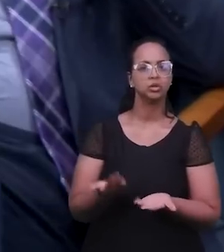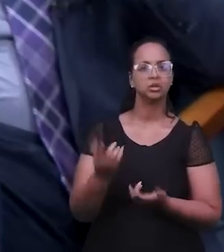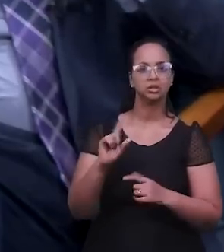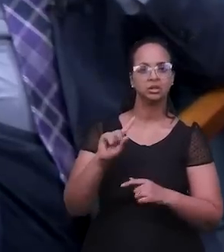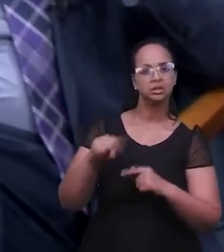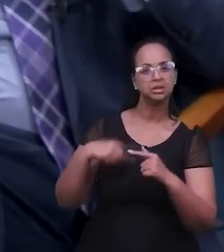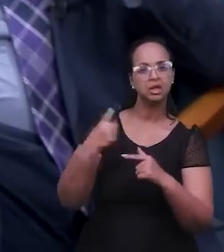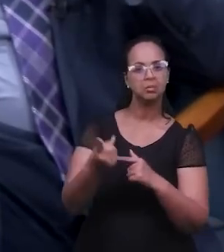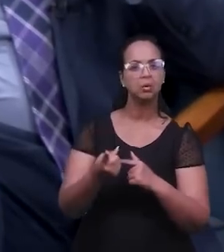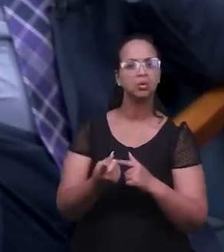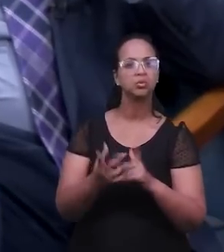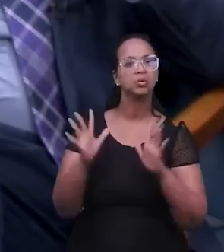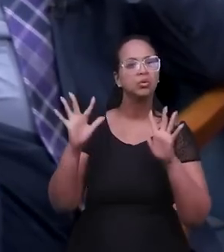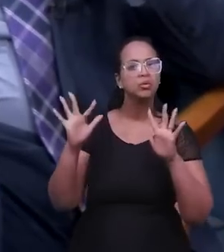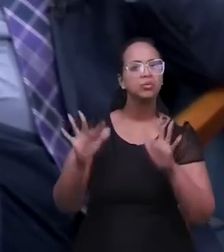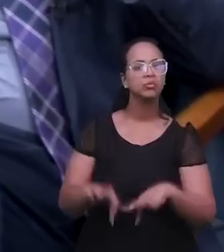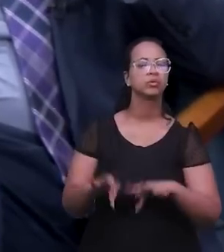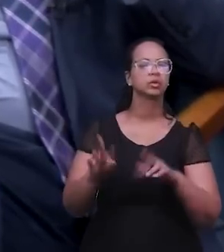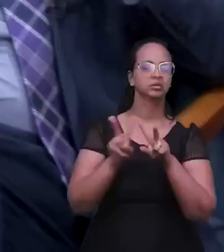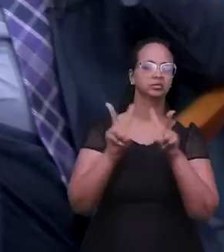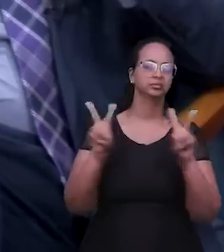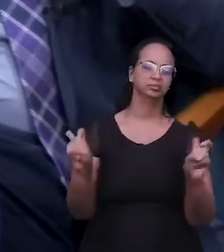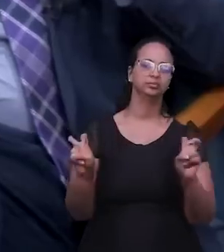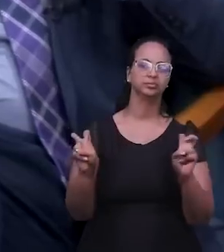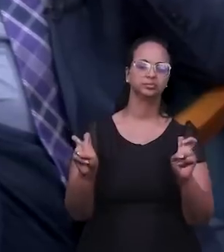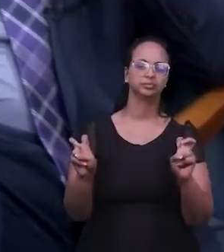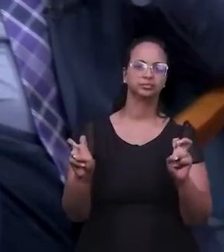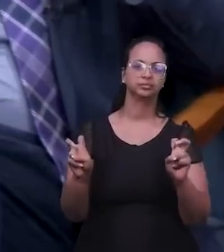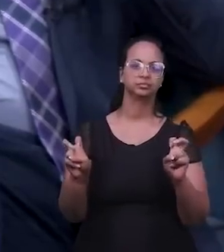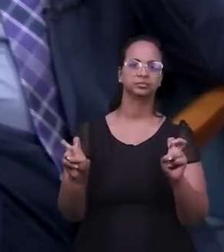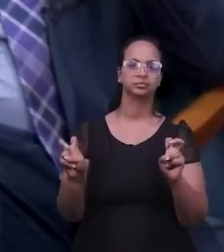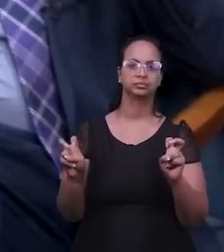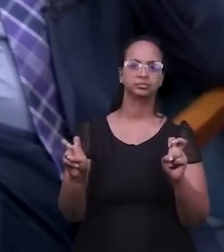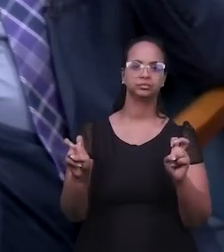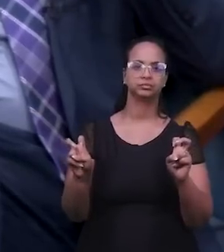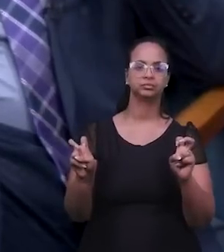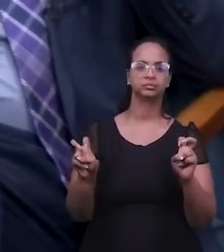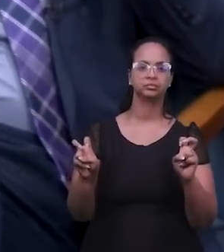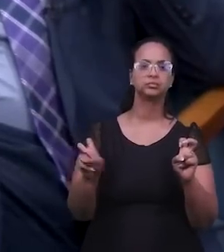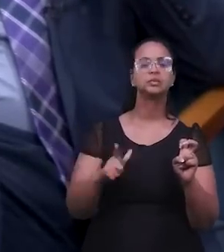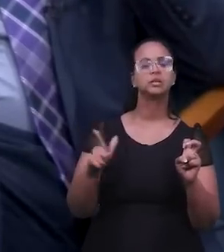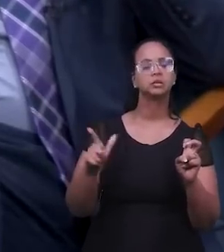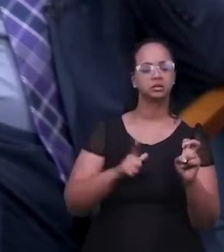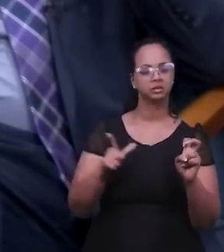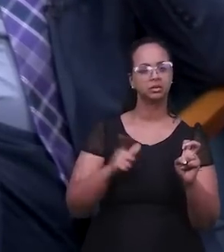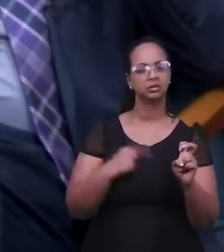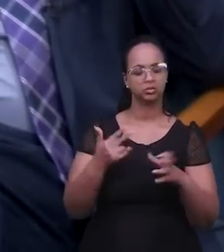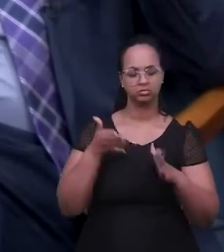com a colocação no próximo programa, encerrando essa fase